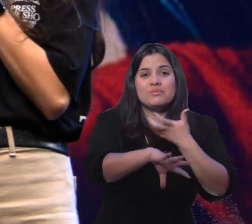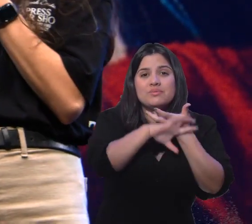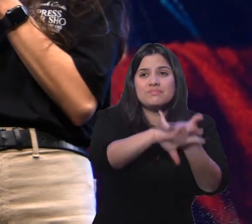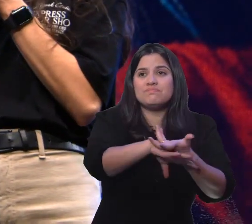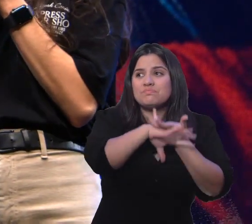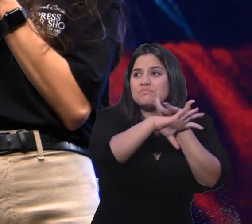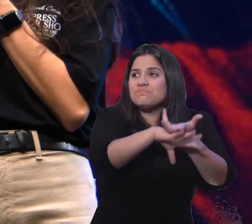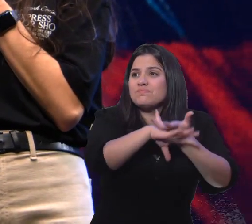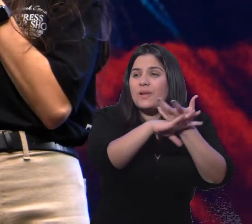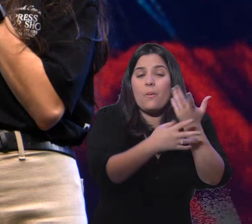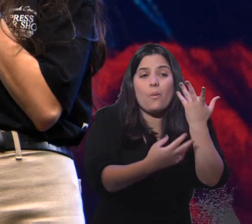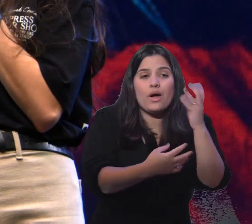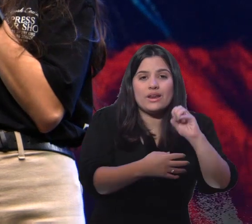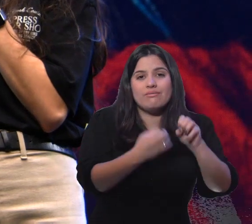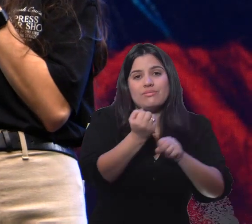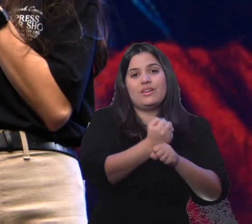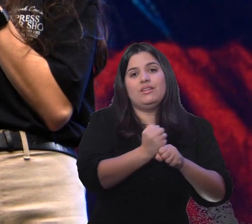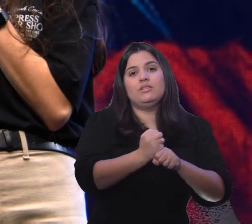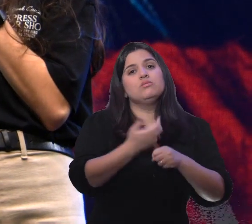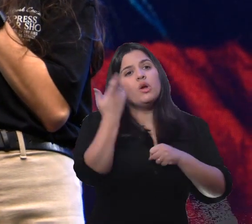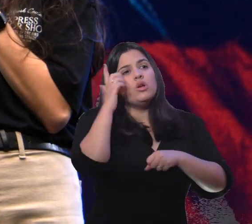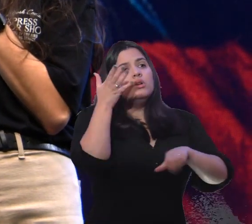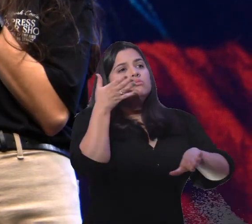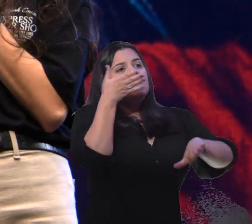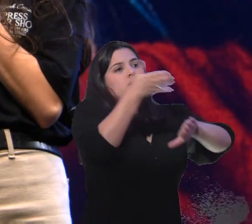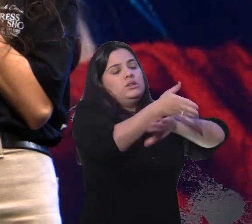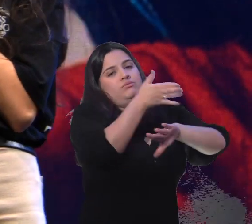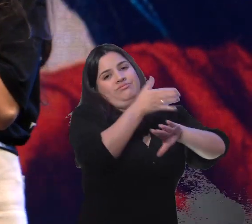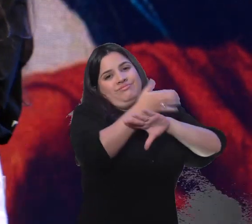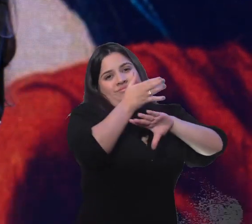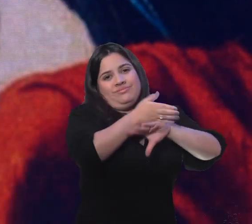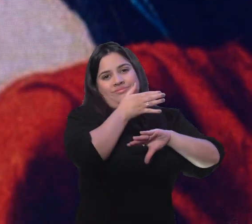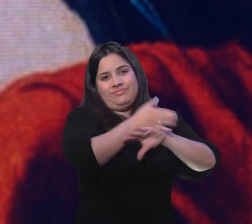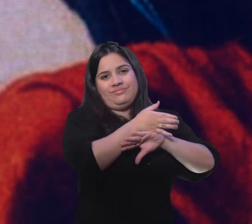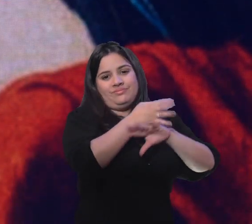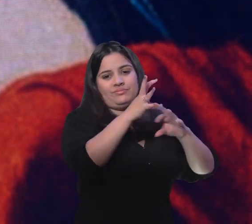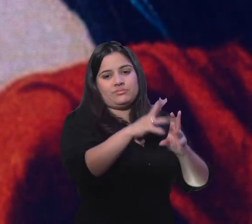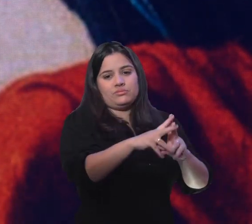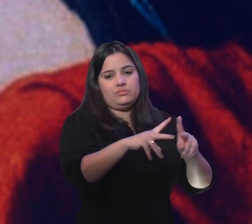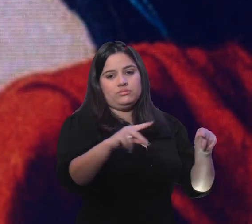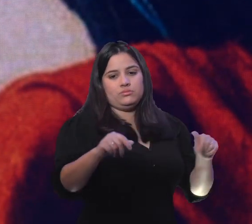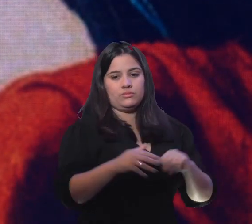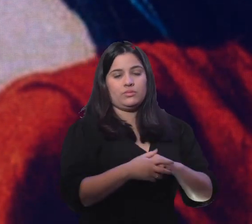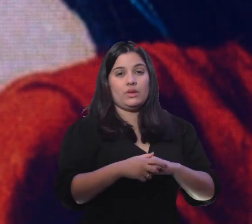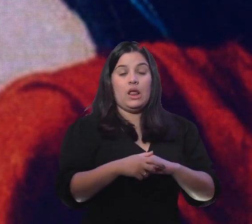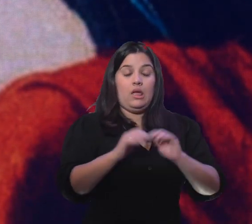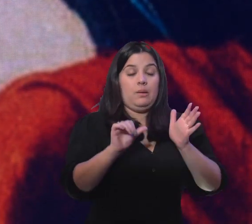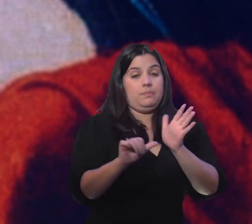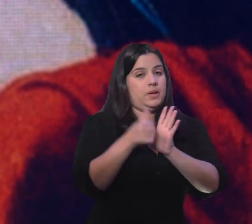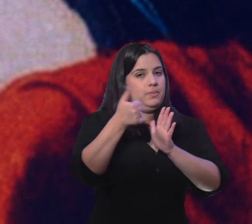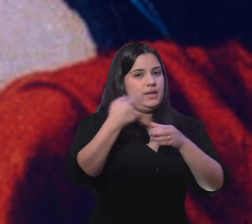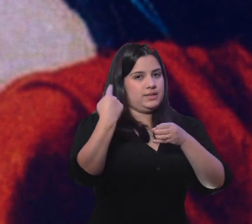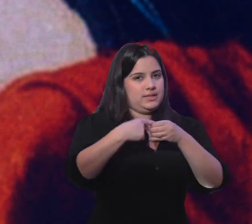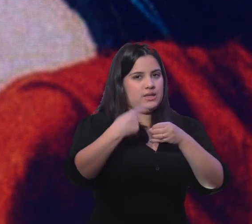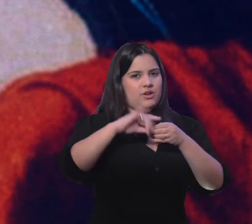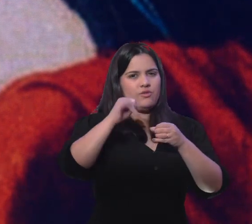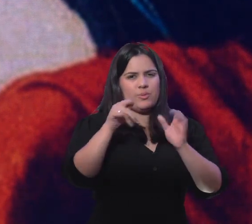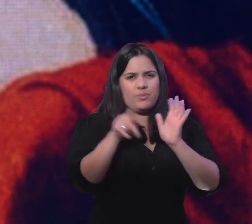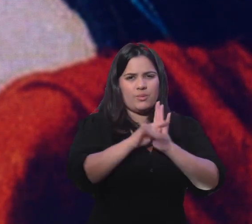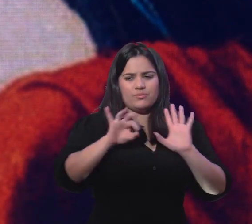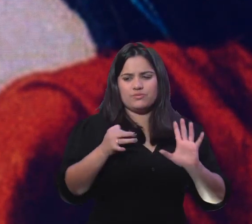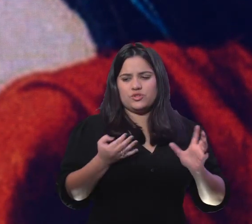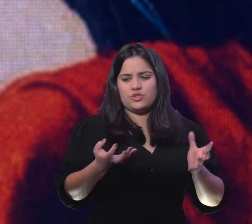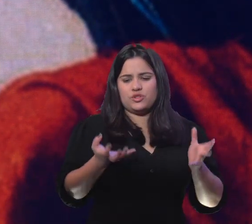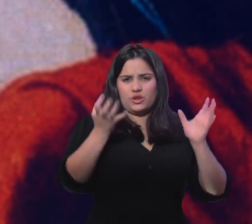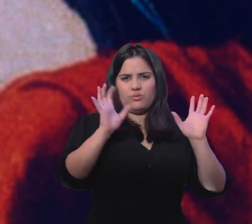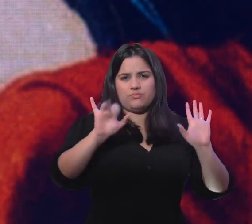eles foram entrar lá na Terra Prometida. A primeira cidade que eles invadiram foi Jericó. E Jericó era uma dessas cidades que